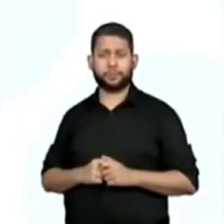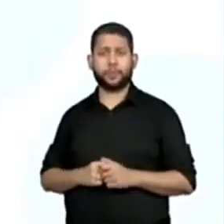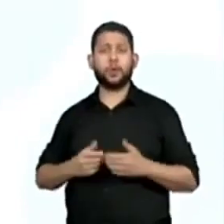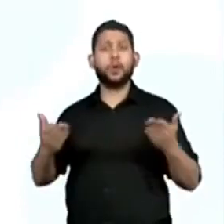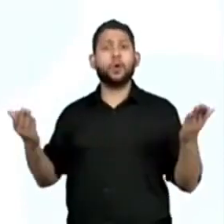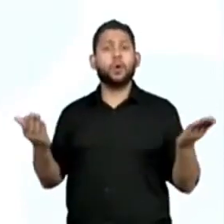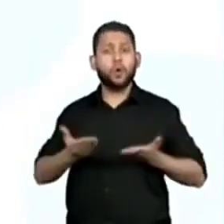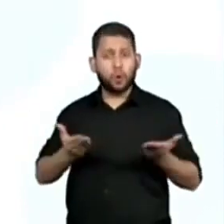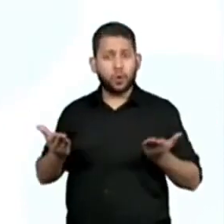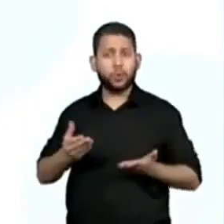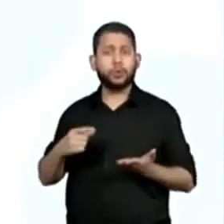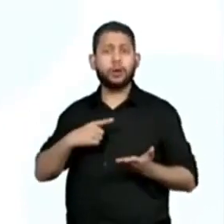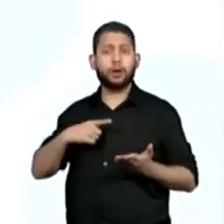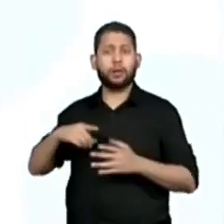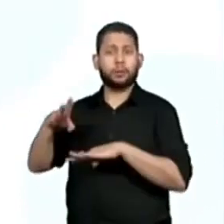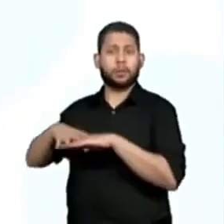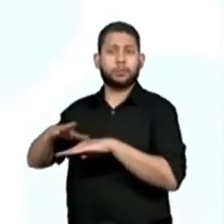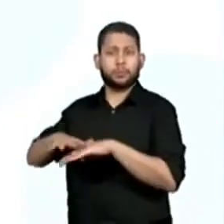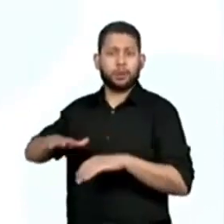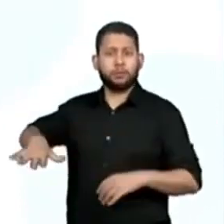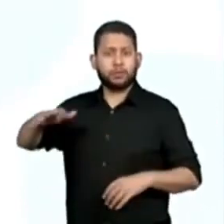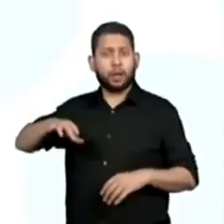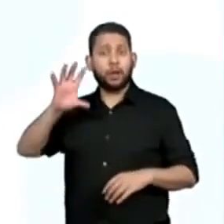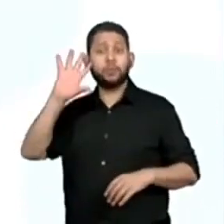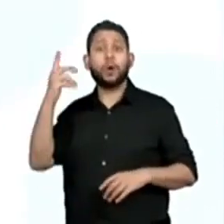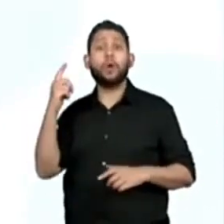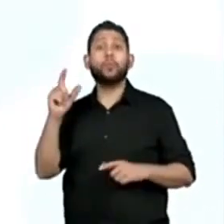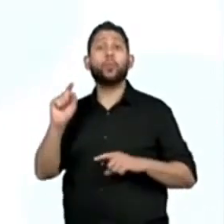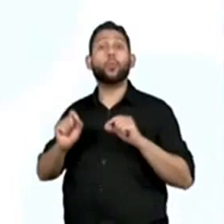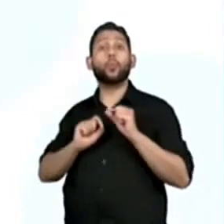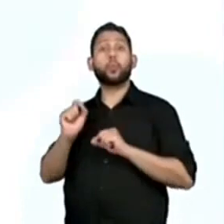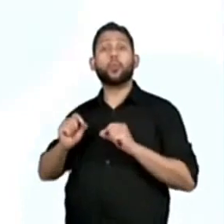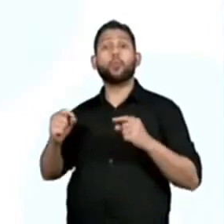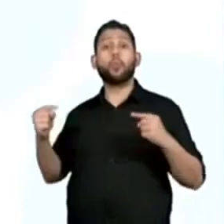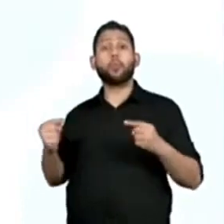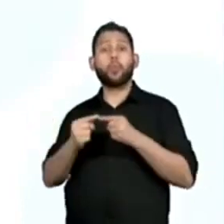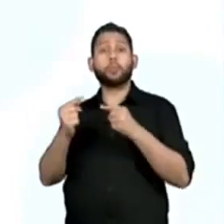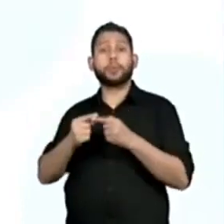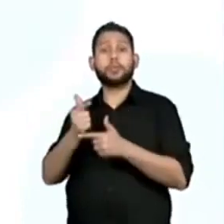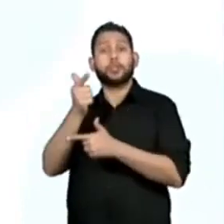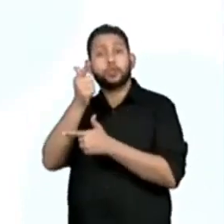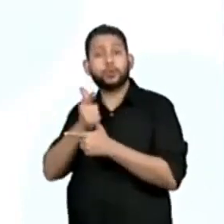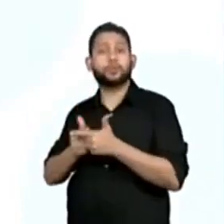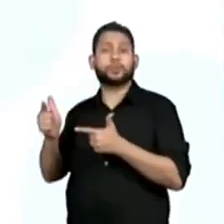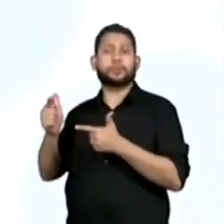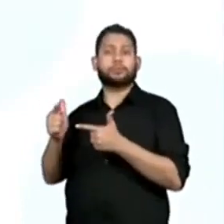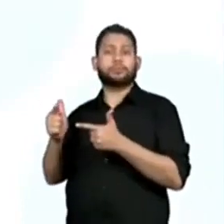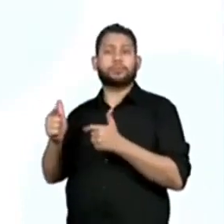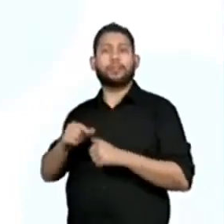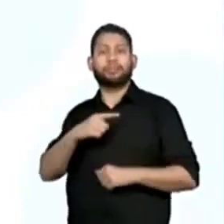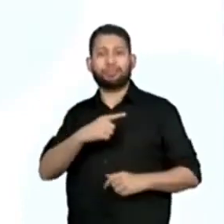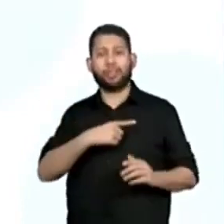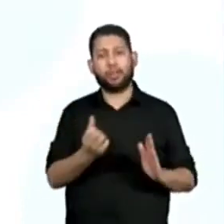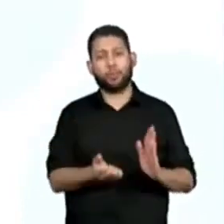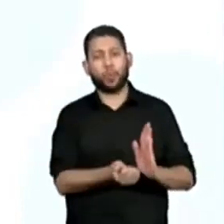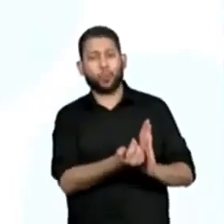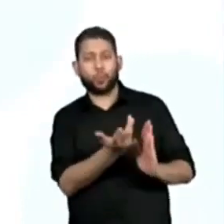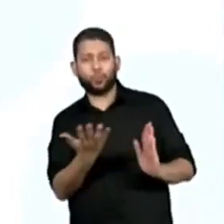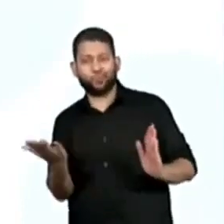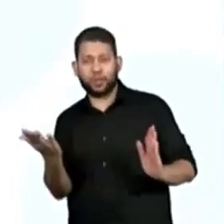vamos resolver problemas que envolvem a divisão de uma quantidade